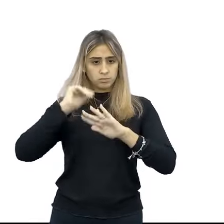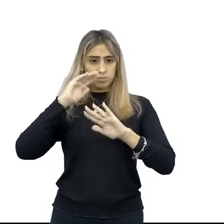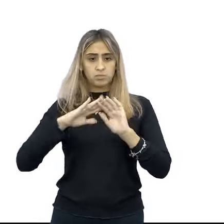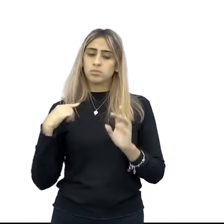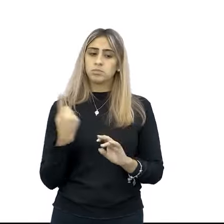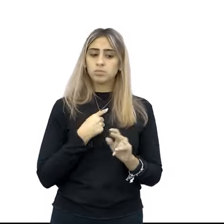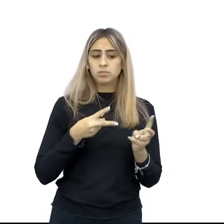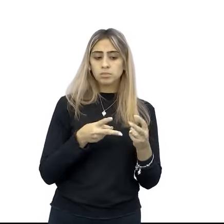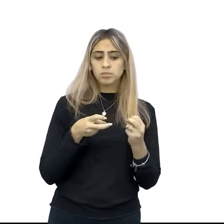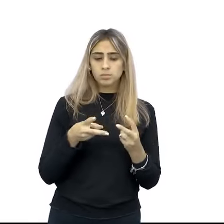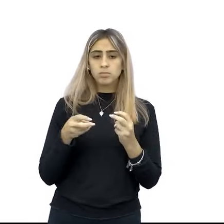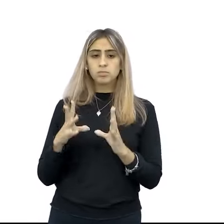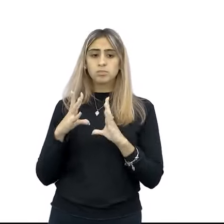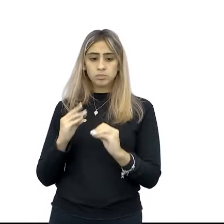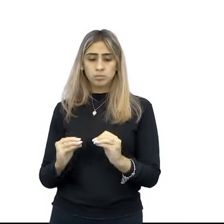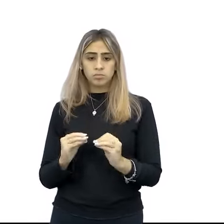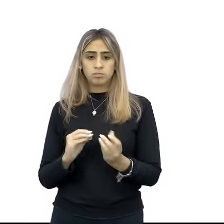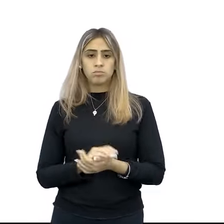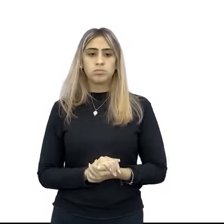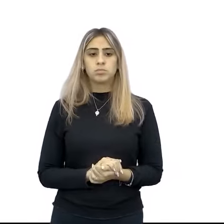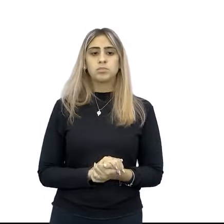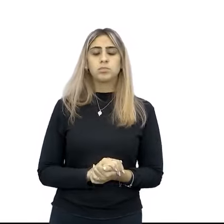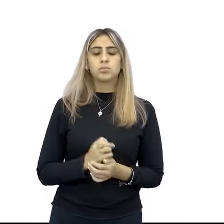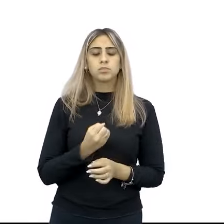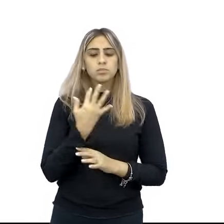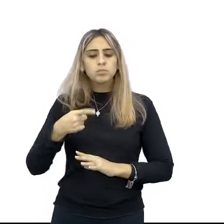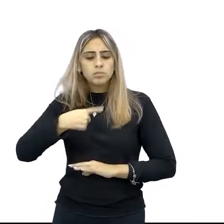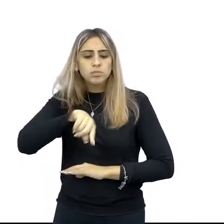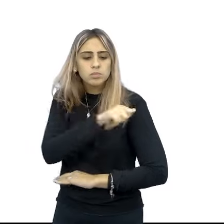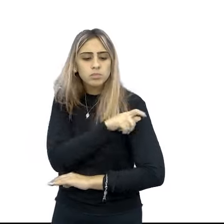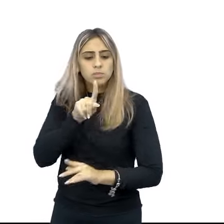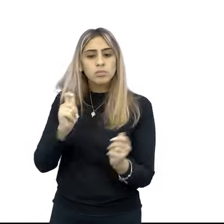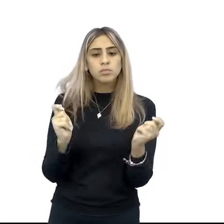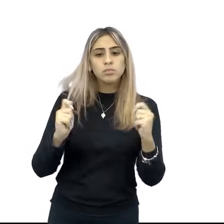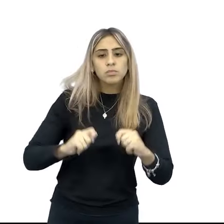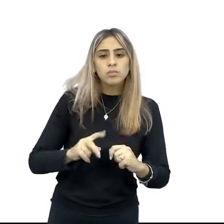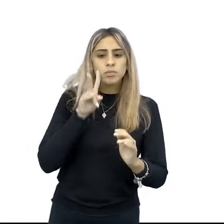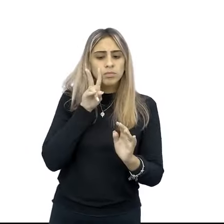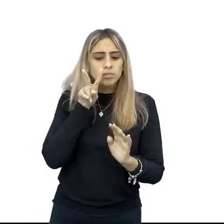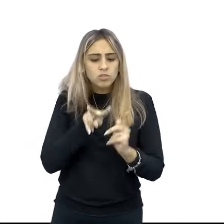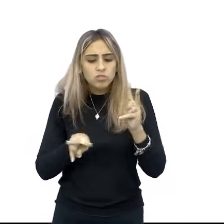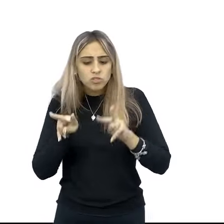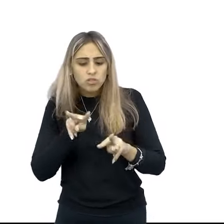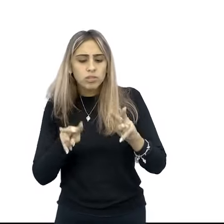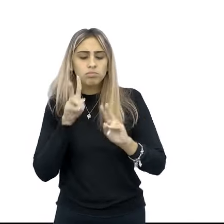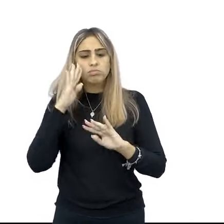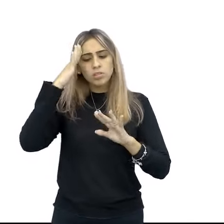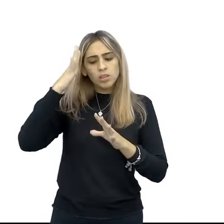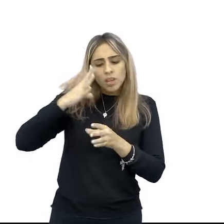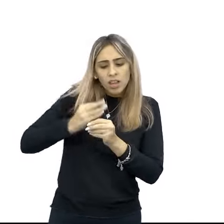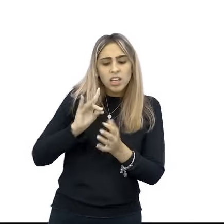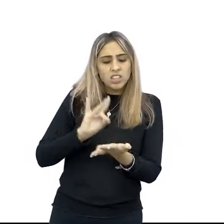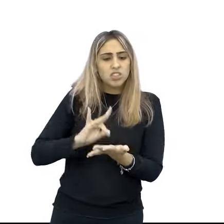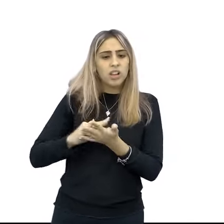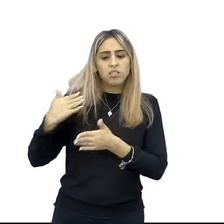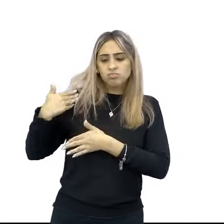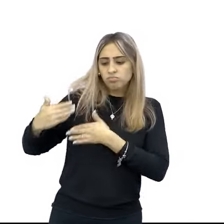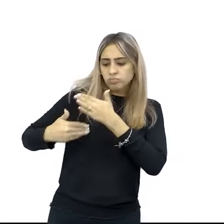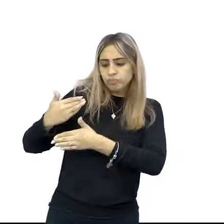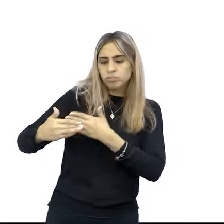nós percebemos o quanto os estudantes foram capazes de identificar, de fato, de manter